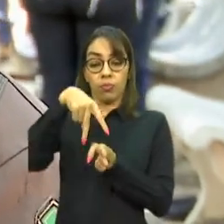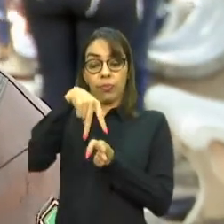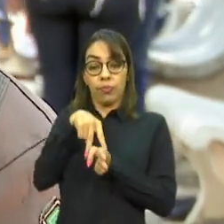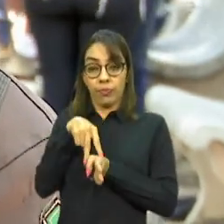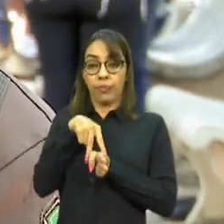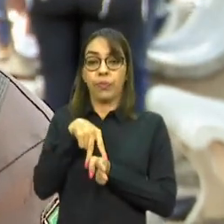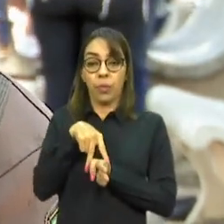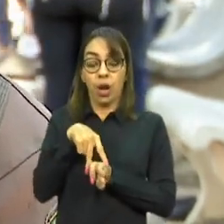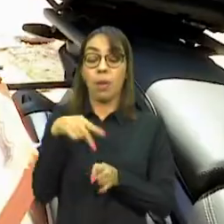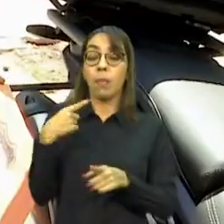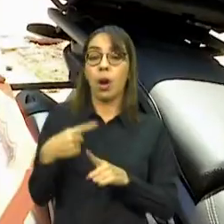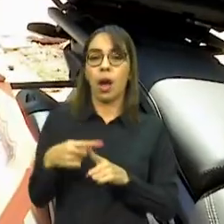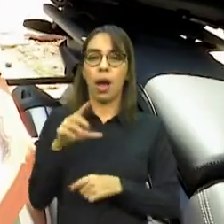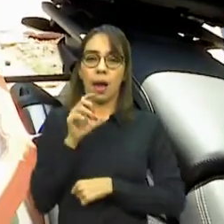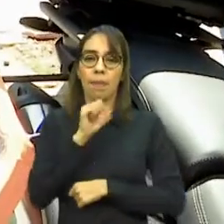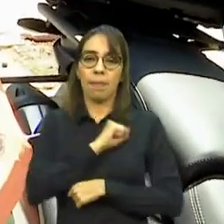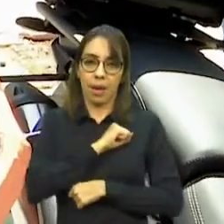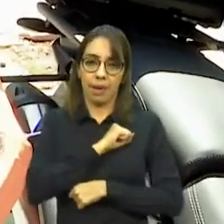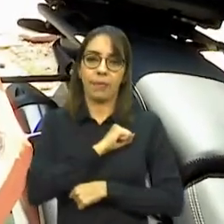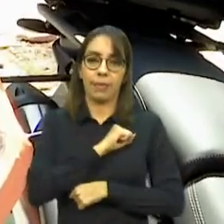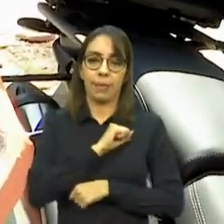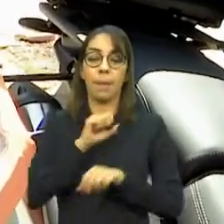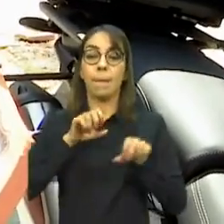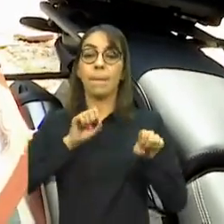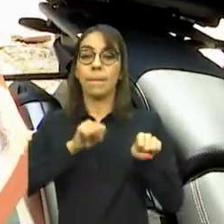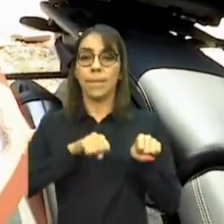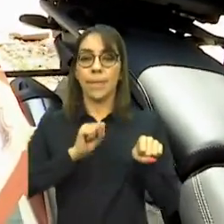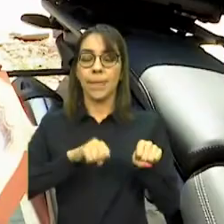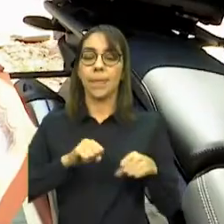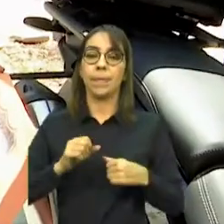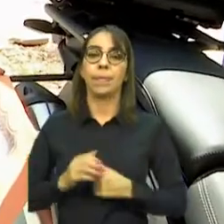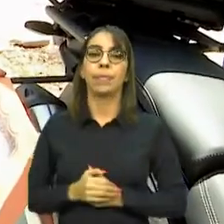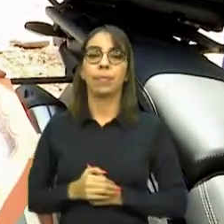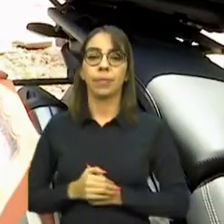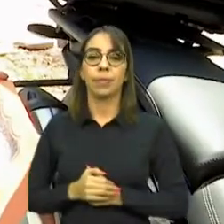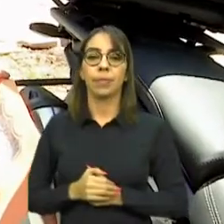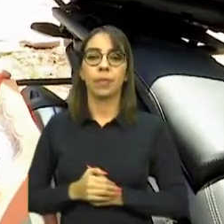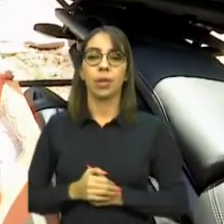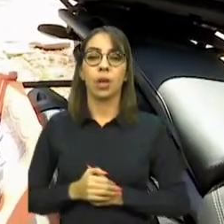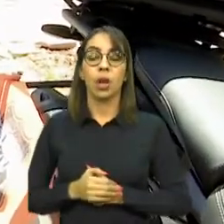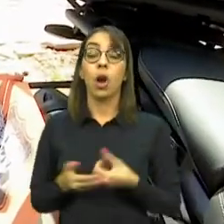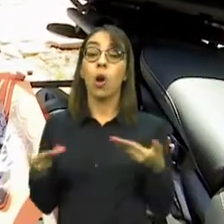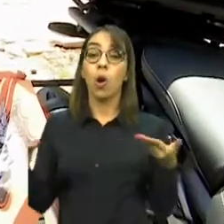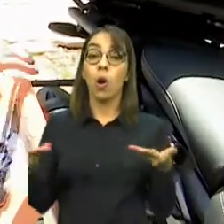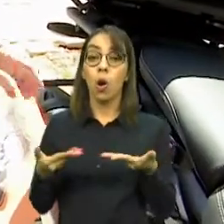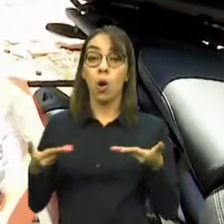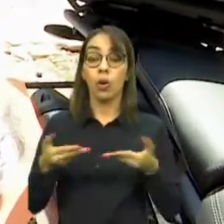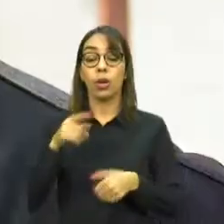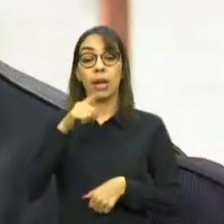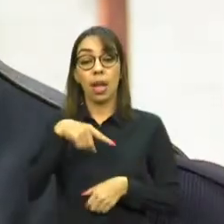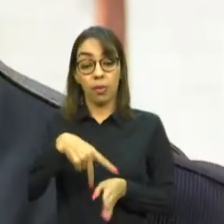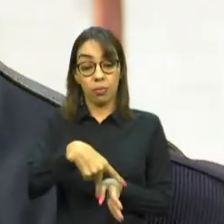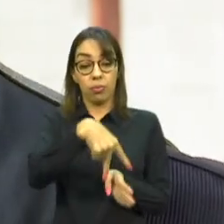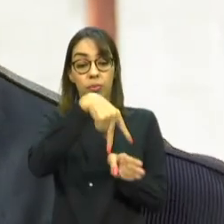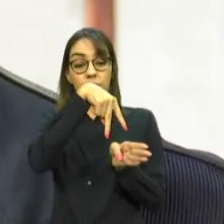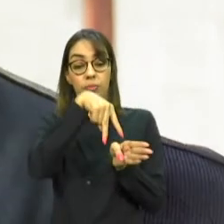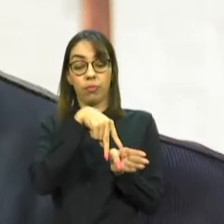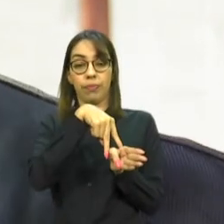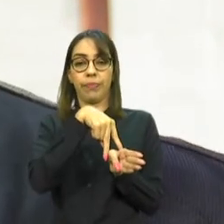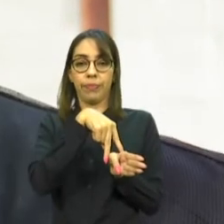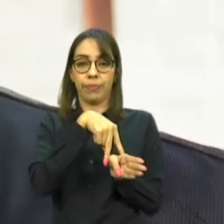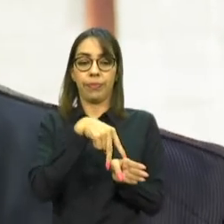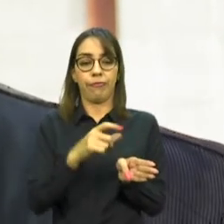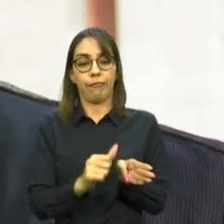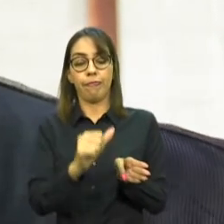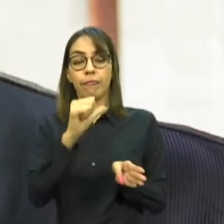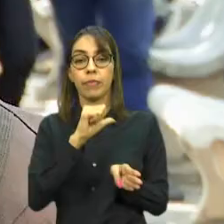Tinha muito essa paixão por motos. Cláudia é garupa e copiloto do esposo Silvio, o presidente do